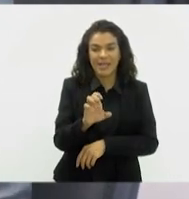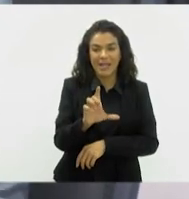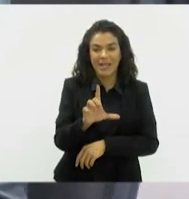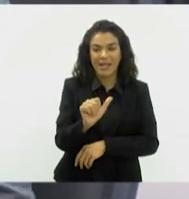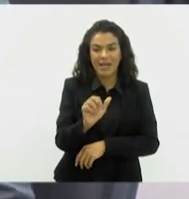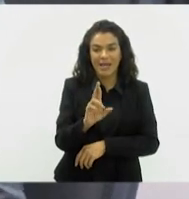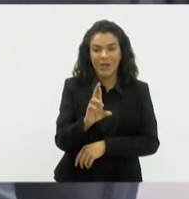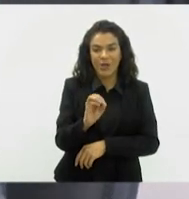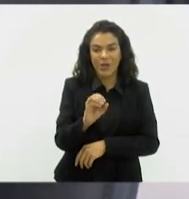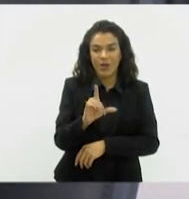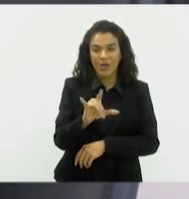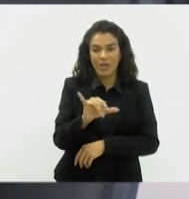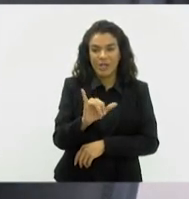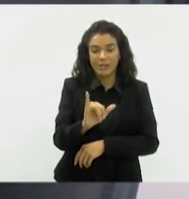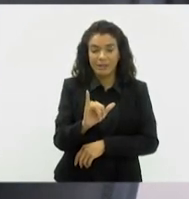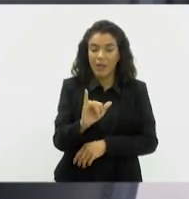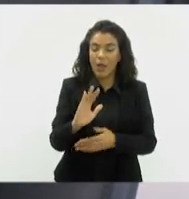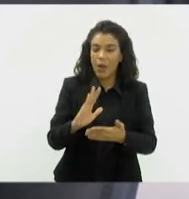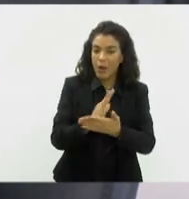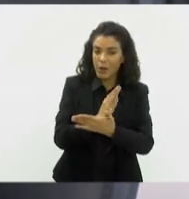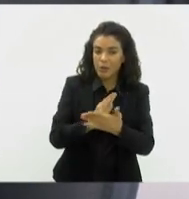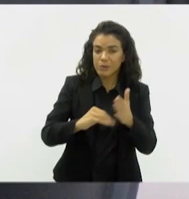determinados crimes